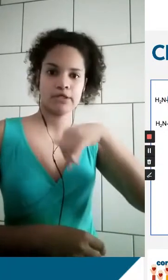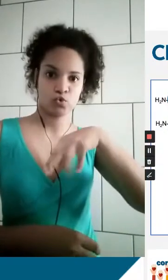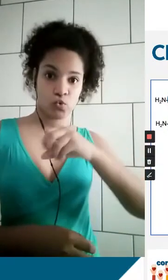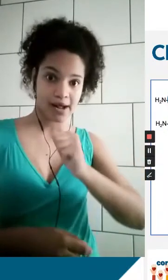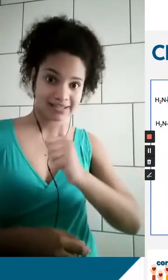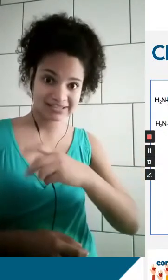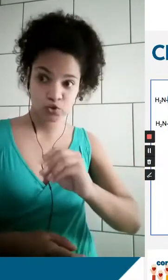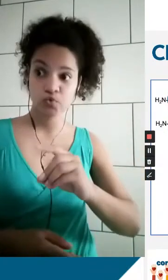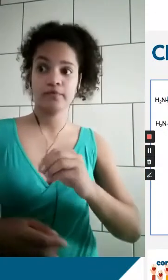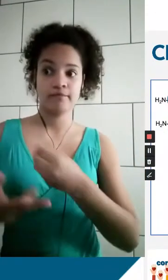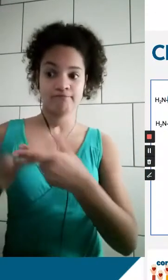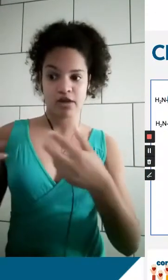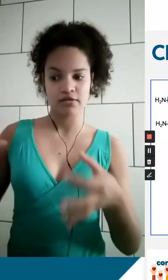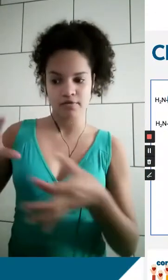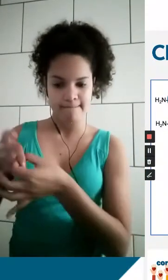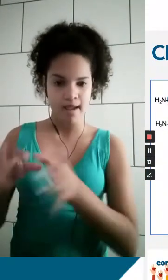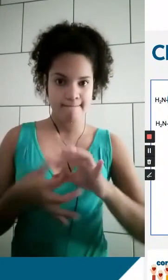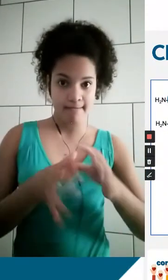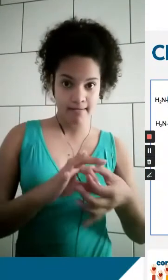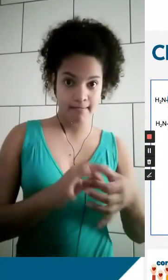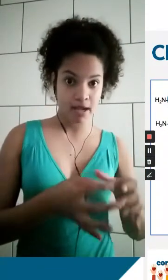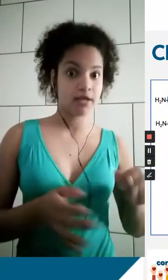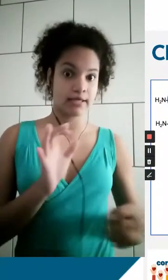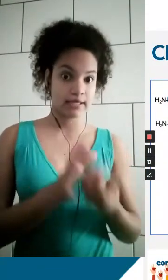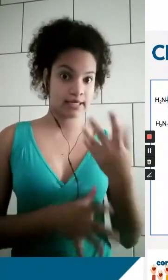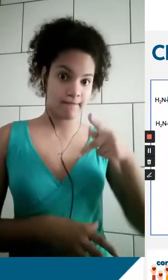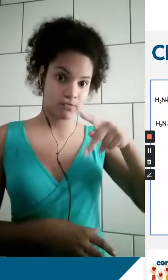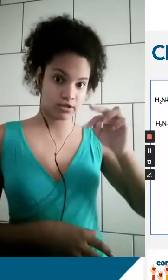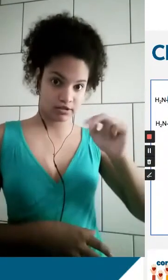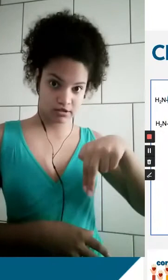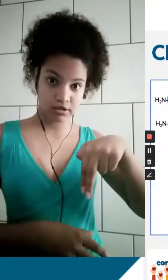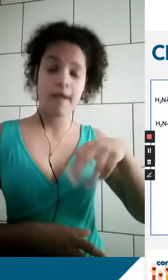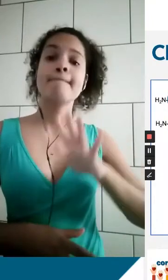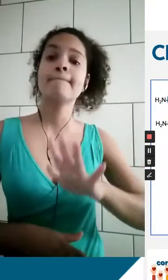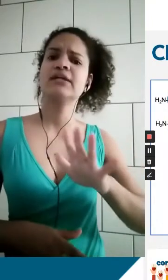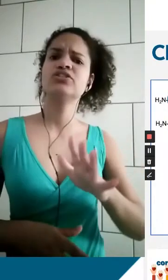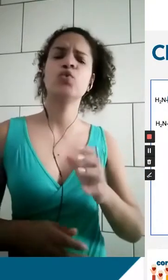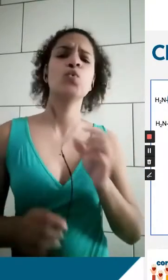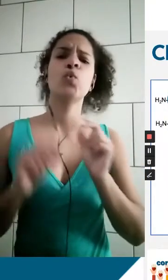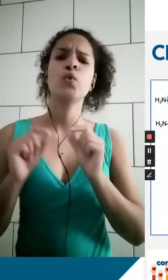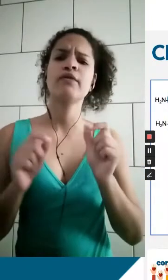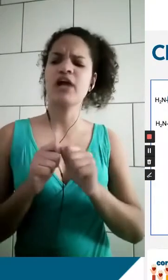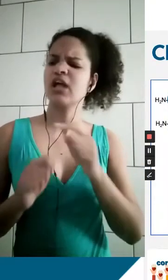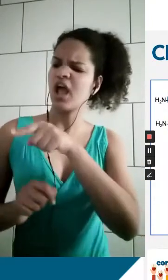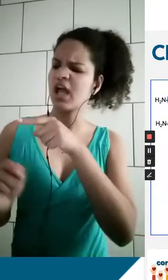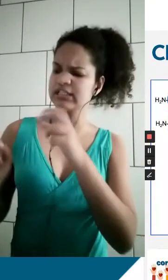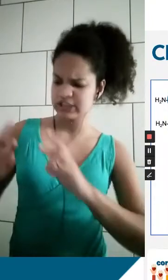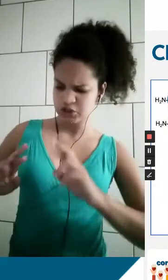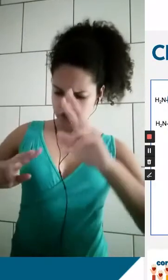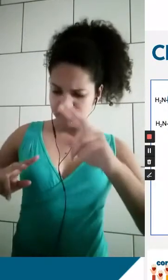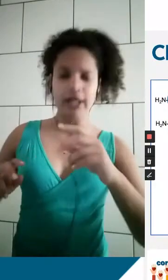aminoácido ligado em outro, mas o que faz uma sequência de aminoácidos ser diferente da outra,